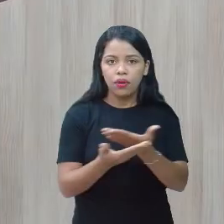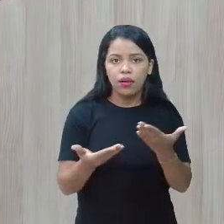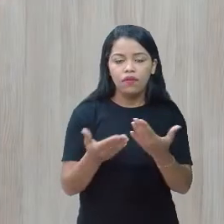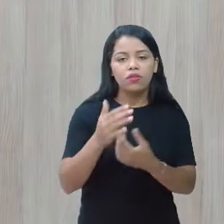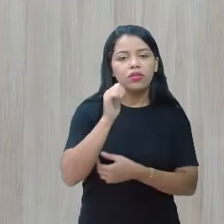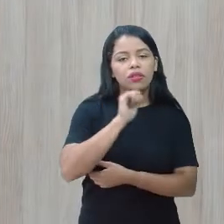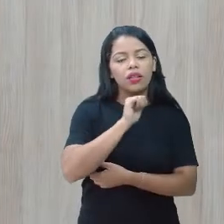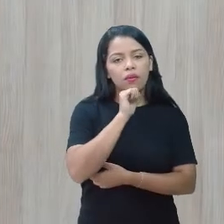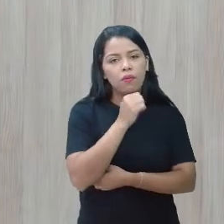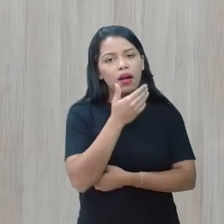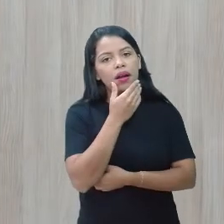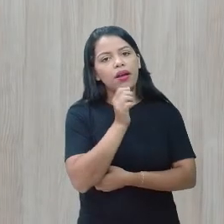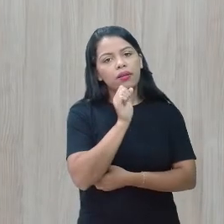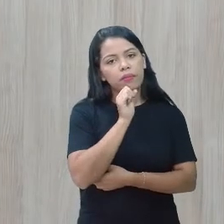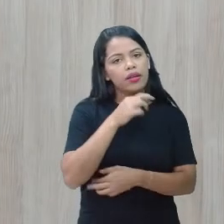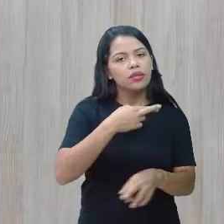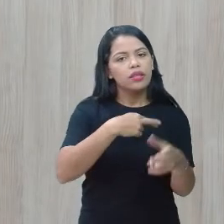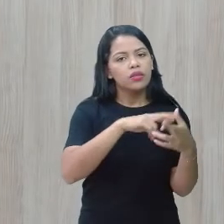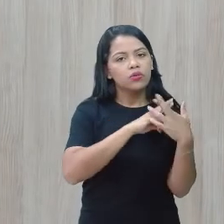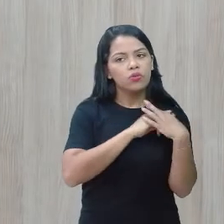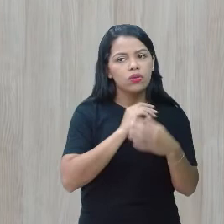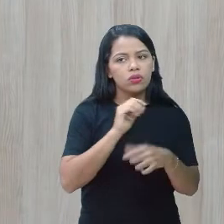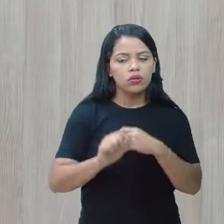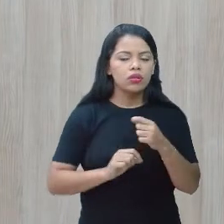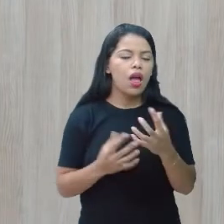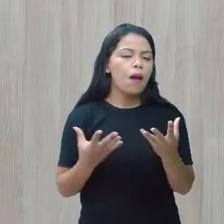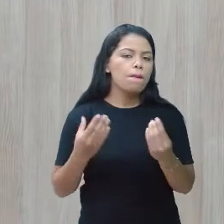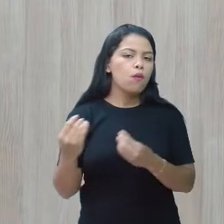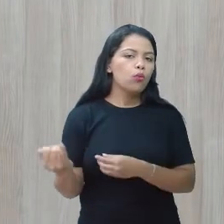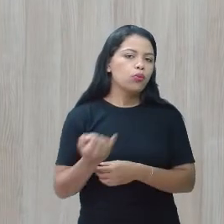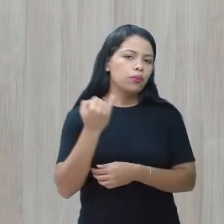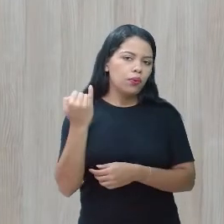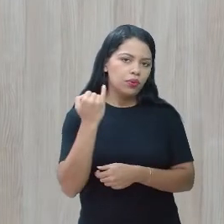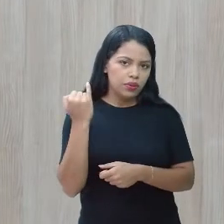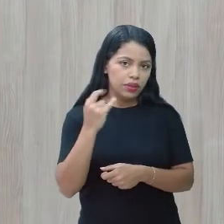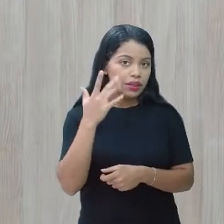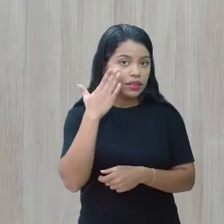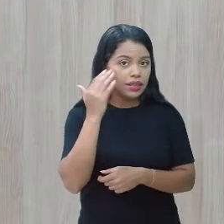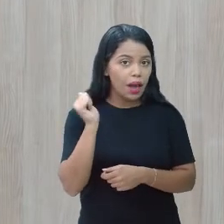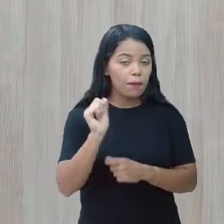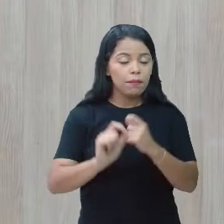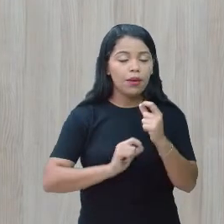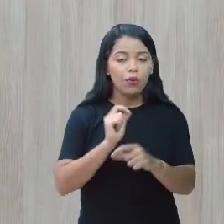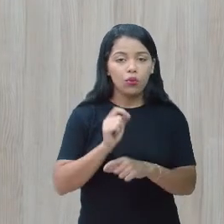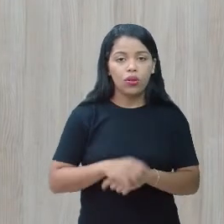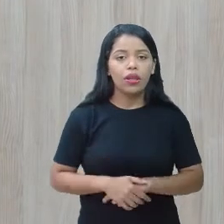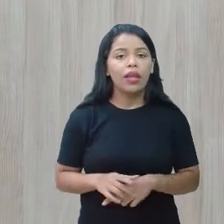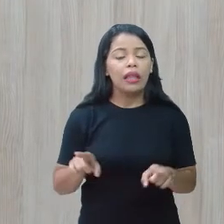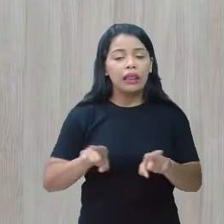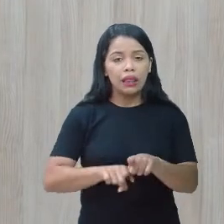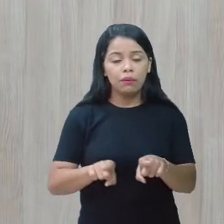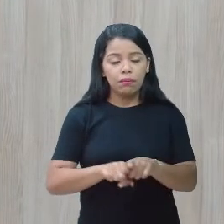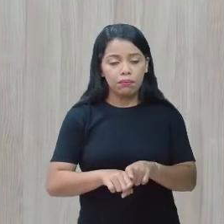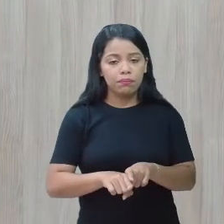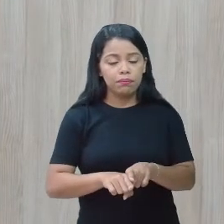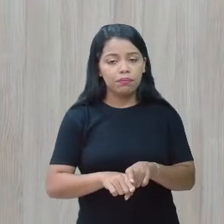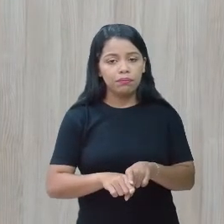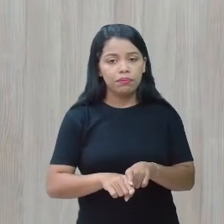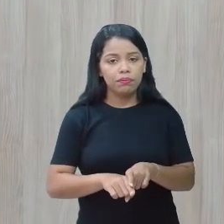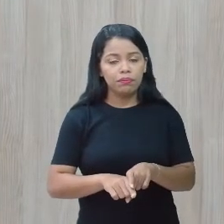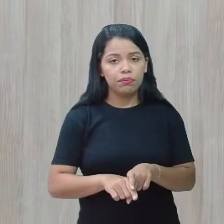dos pais responsáveis. É tão importante saber, e até mesmo, né,